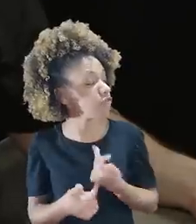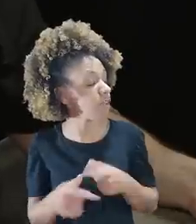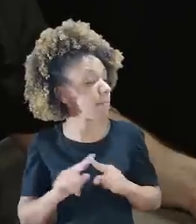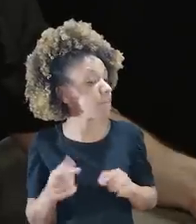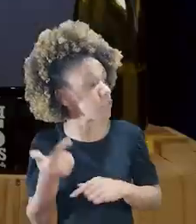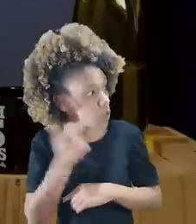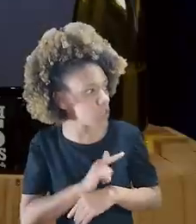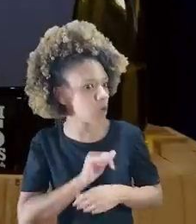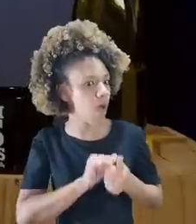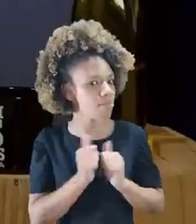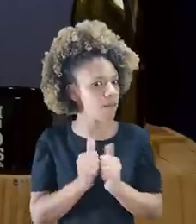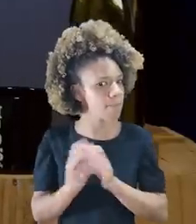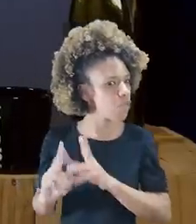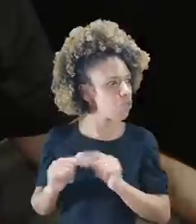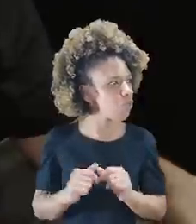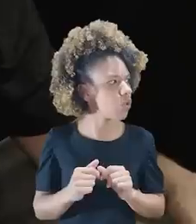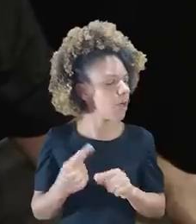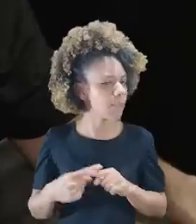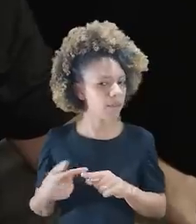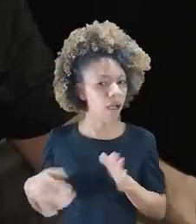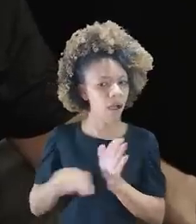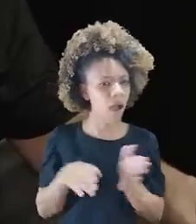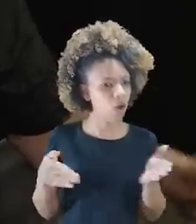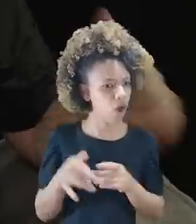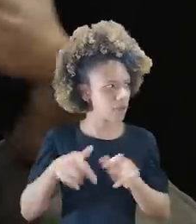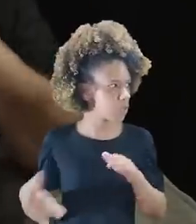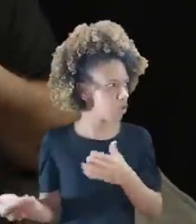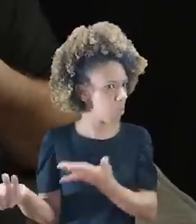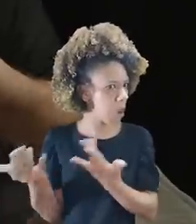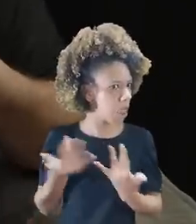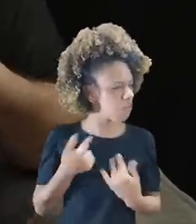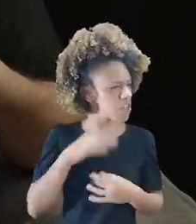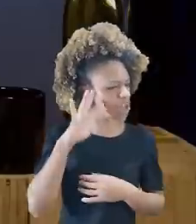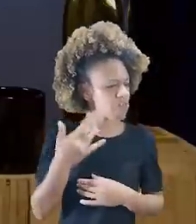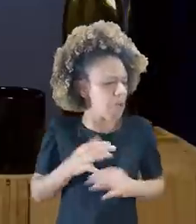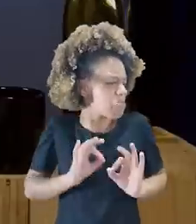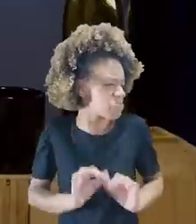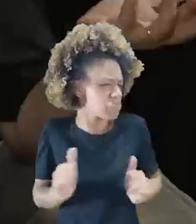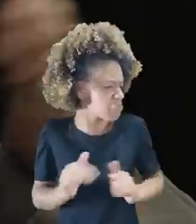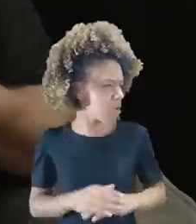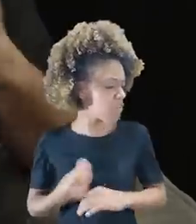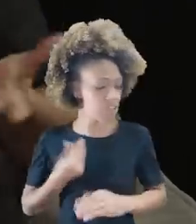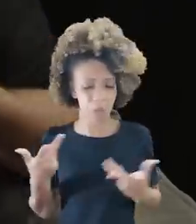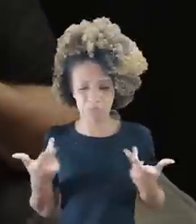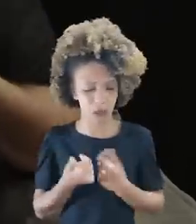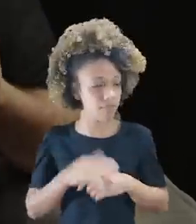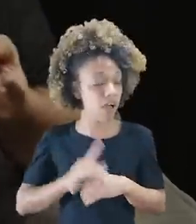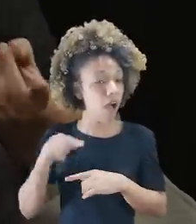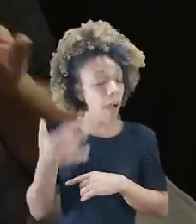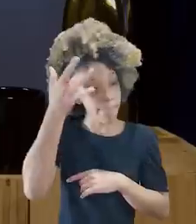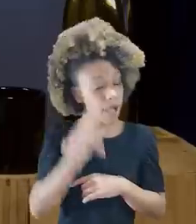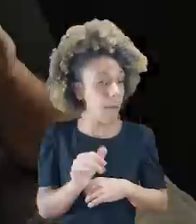pronta para para evoluir E a gente tá num numa era onde todo mundo tem certeza eu quero mostrar minha ignorância todo mundo tem certeza ó todo mundo é